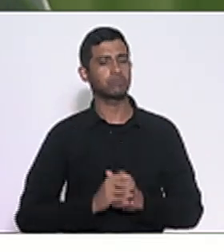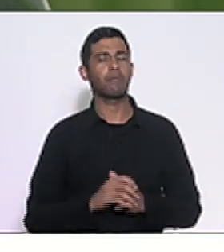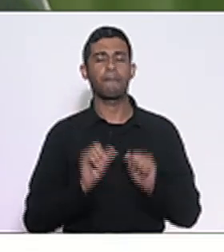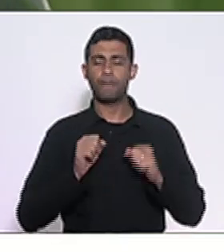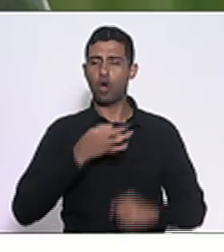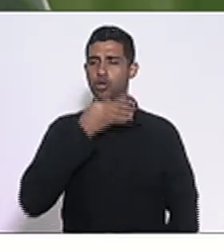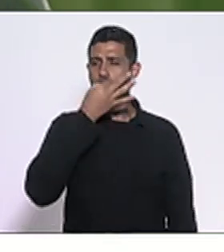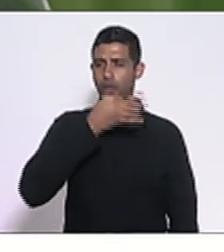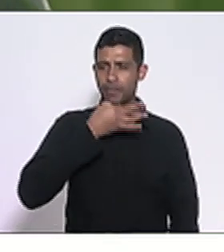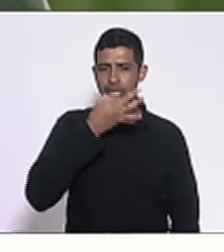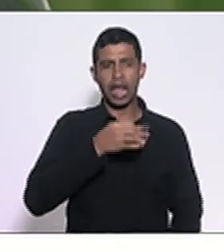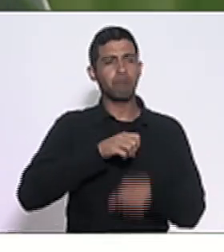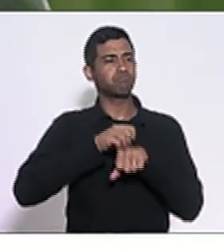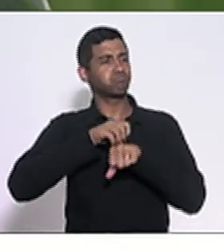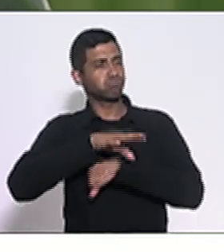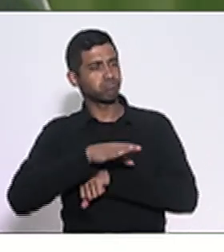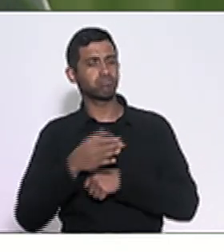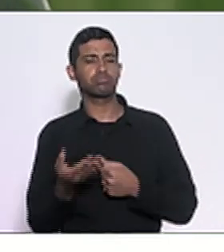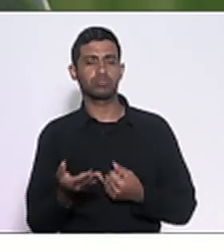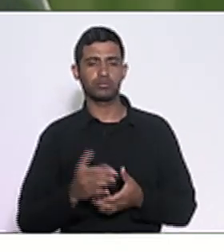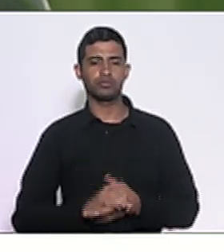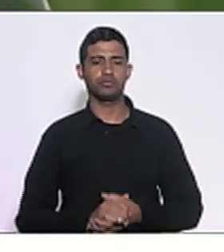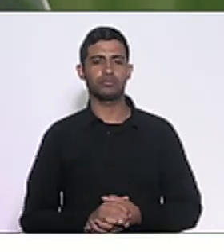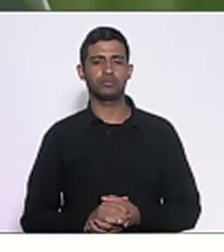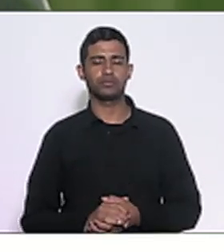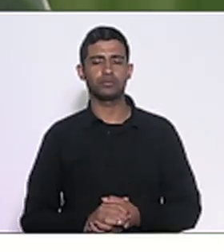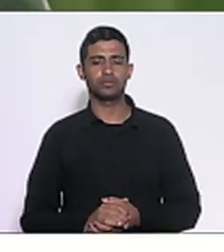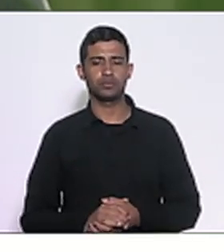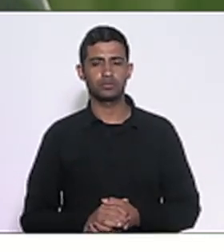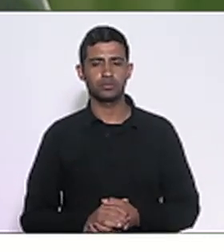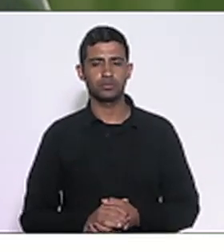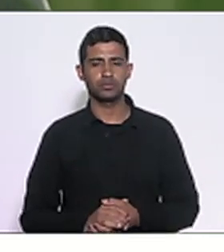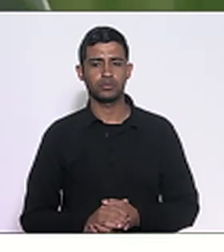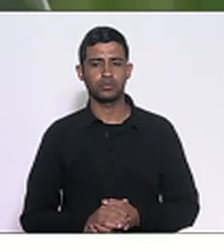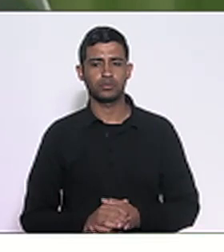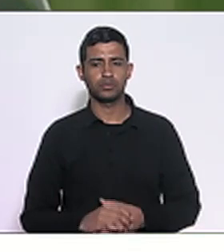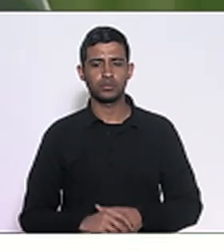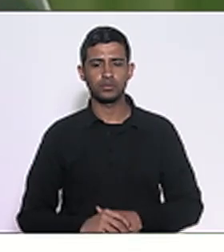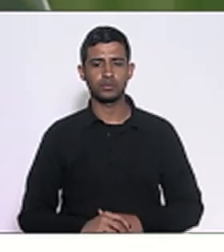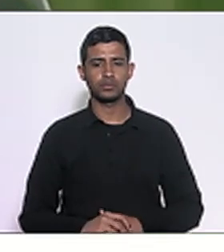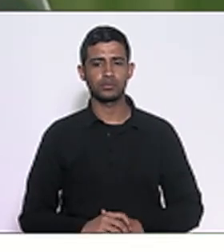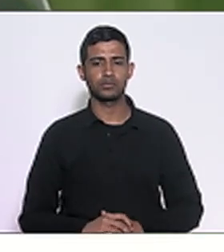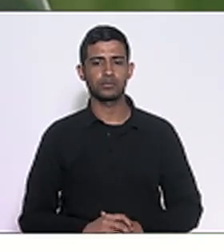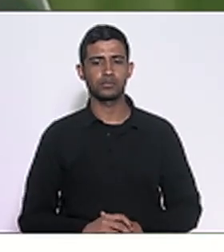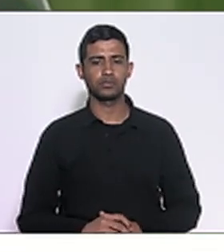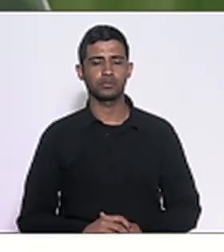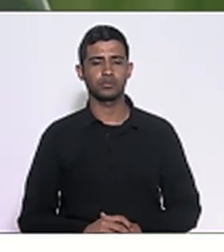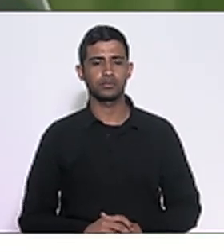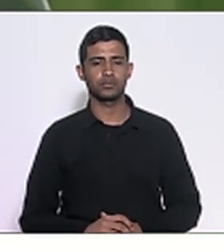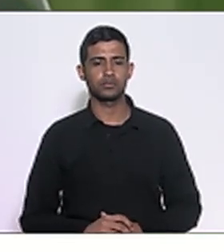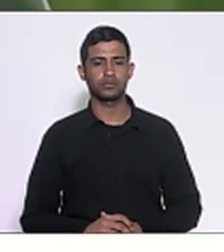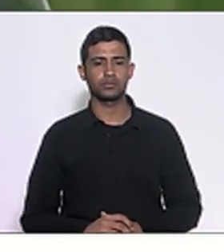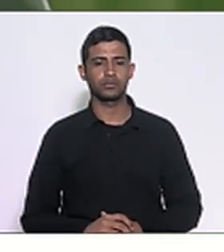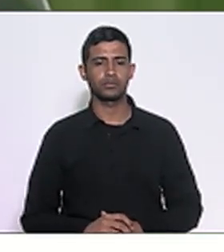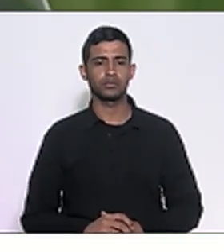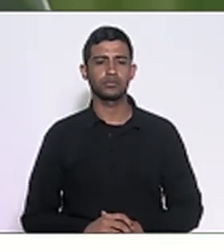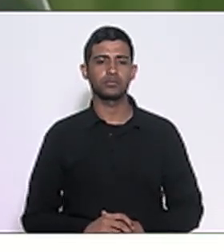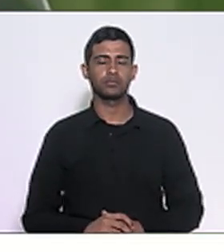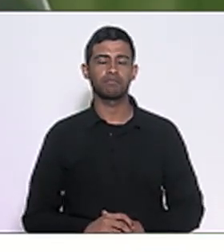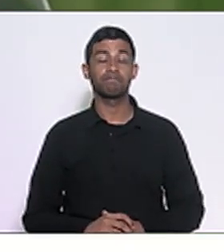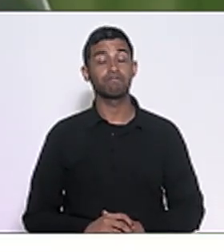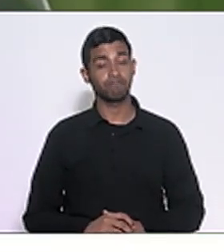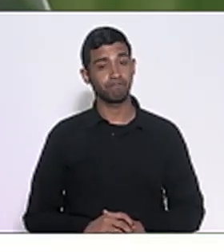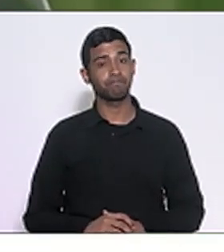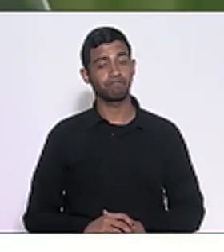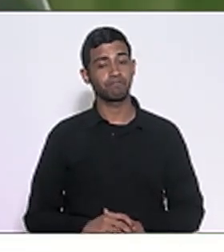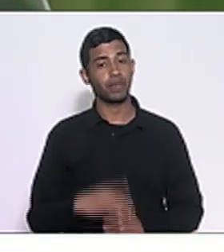opinar, dar essa opinião, e a gente vem tratando, já está em vias de ser promulgado. Em especial, talvez as duas maiores mudanças no